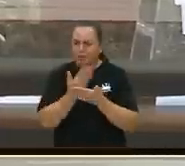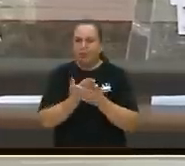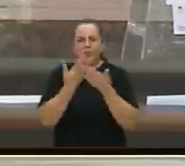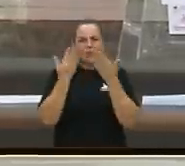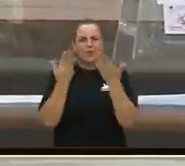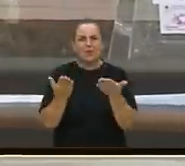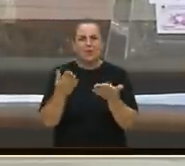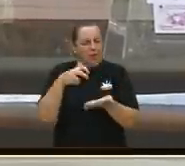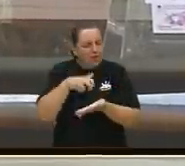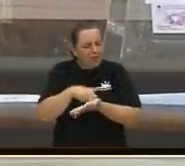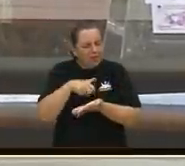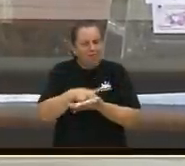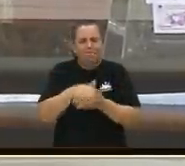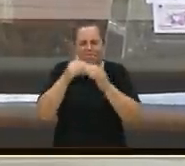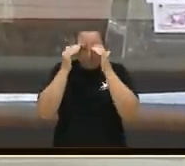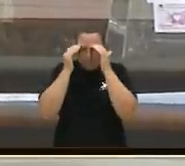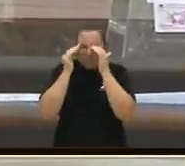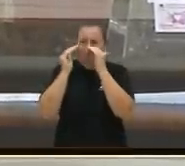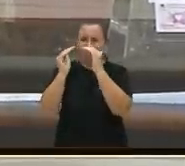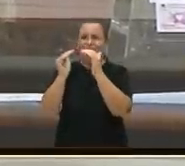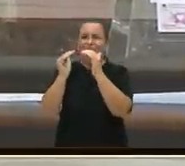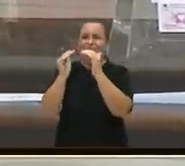a roda evolução